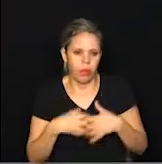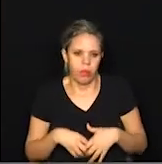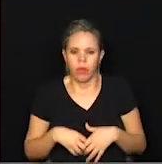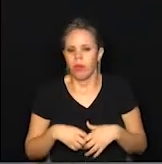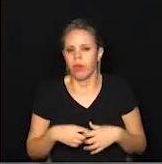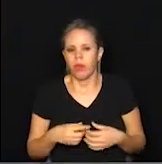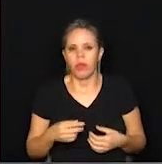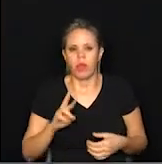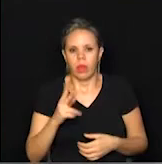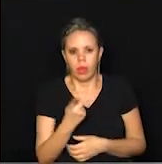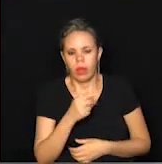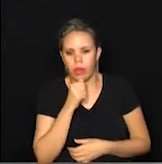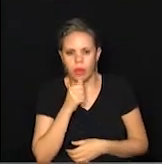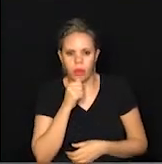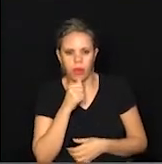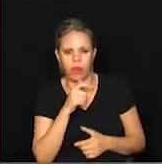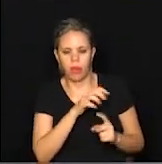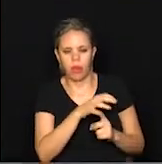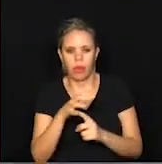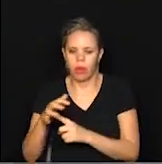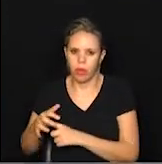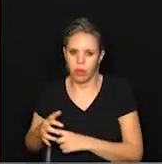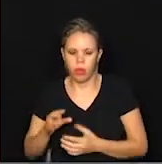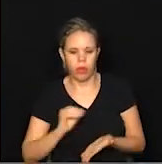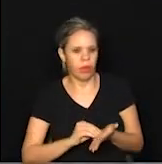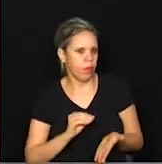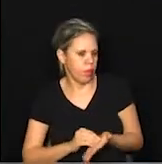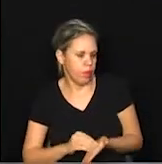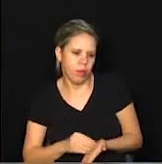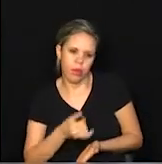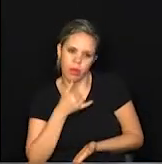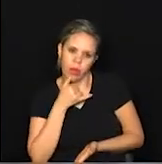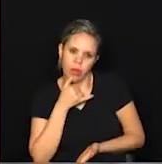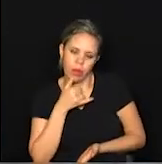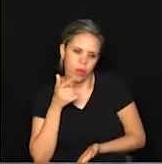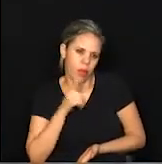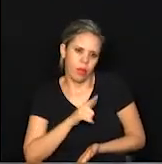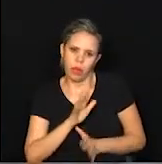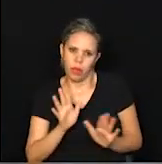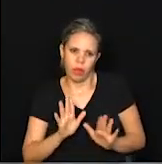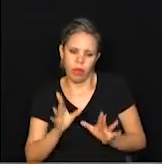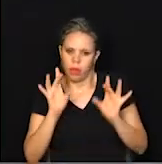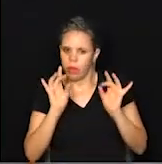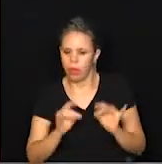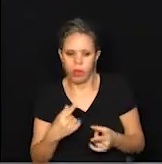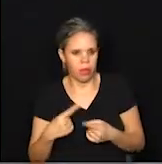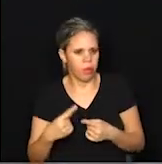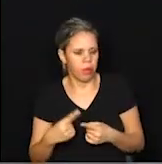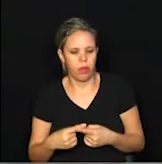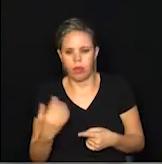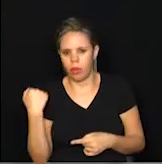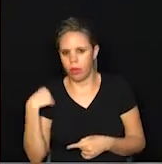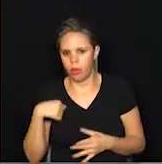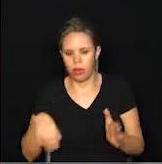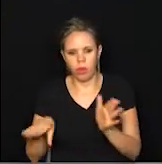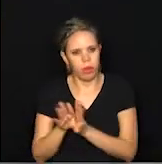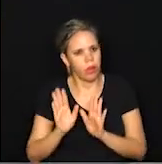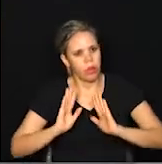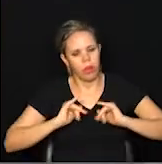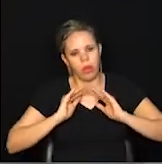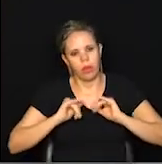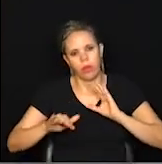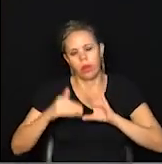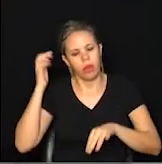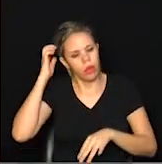recursos humanos em praças, em alguns lugares de lacuna, mas infelizmente não vou conseguir detalhar o porquê, já tinha vindo essa demanda, eu recebi